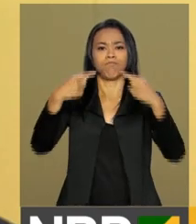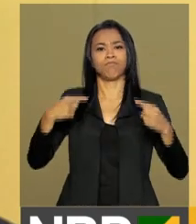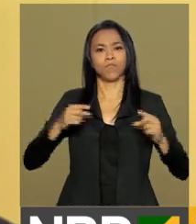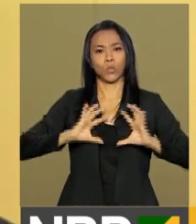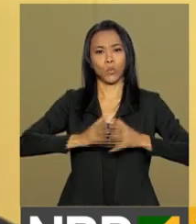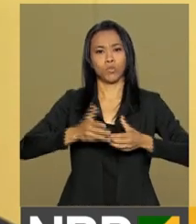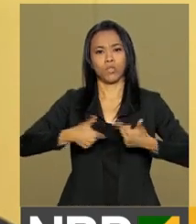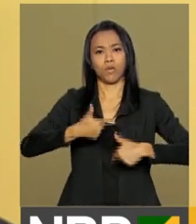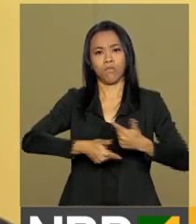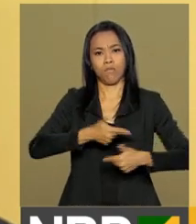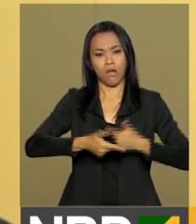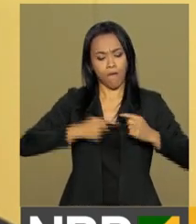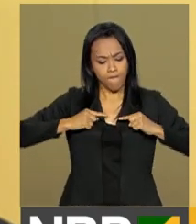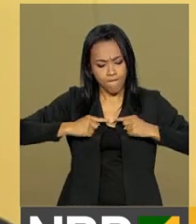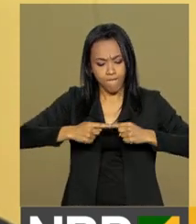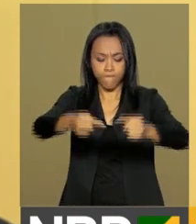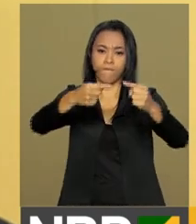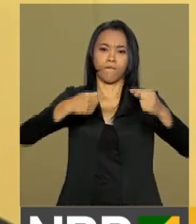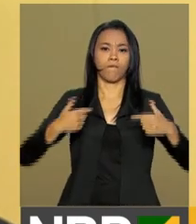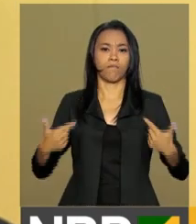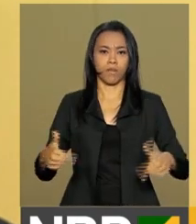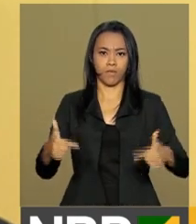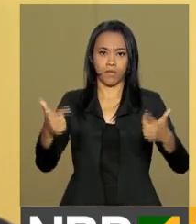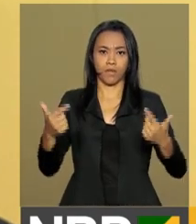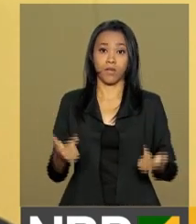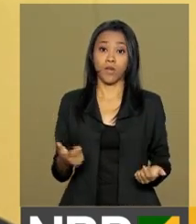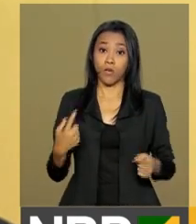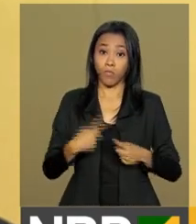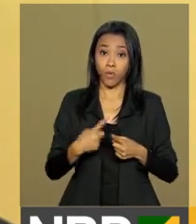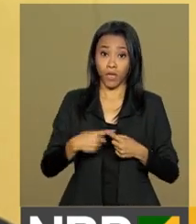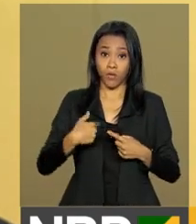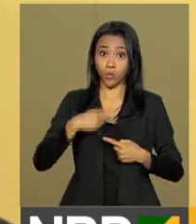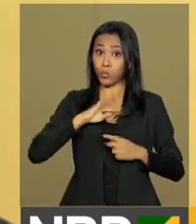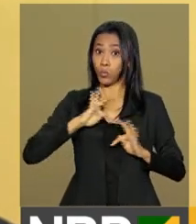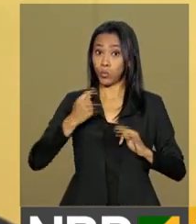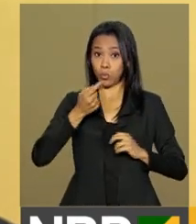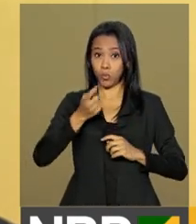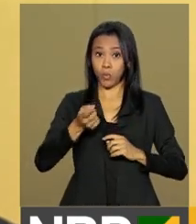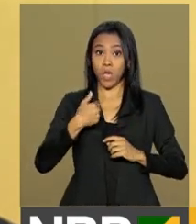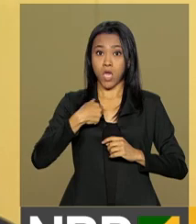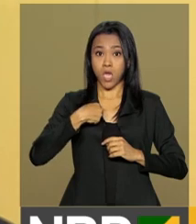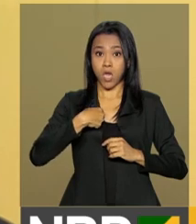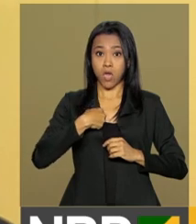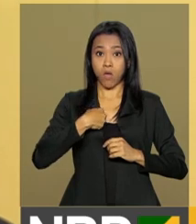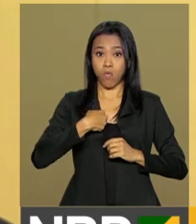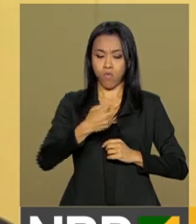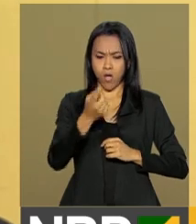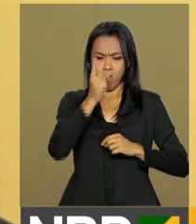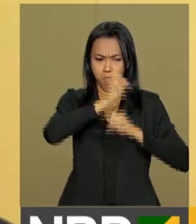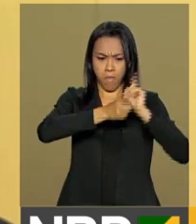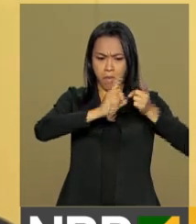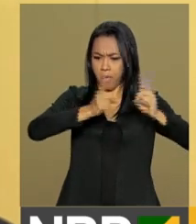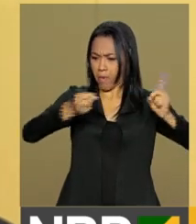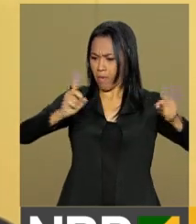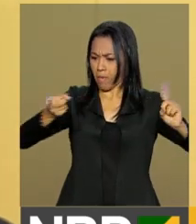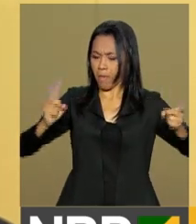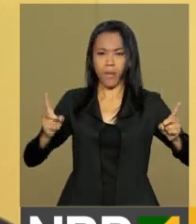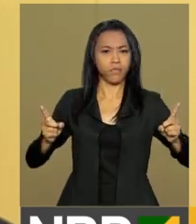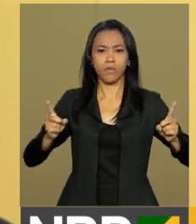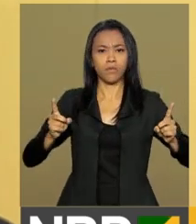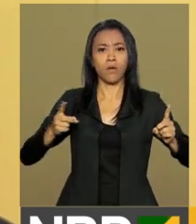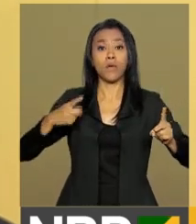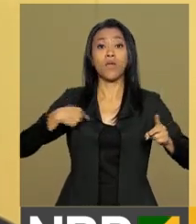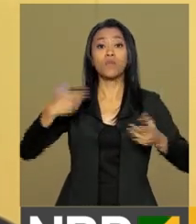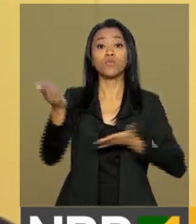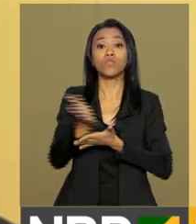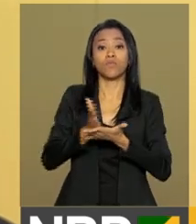equipe governamental, porque eu soube descentralizar, eu não centralizo as atividades, embora as acompanhe a